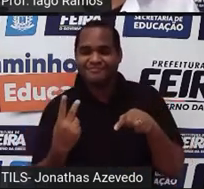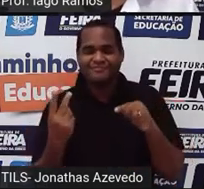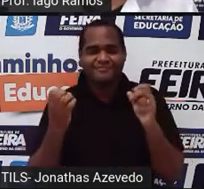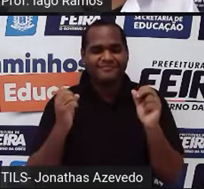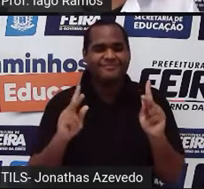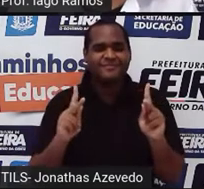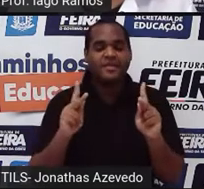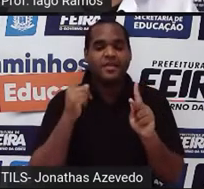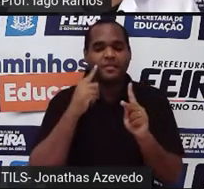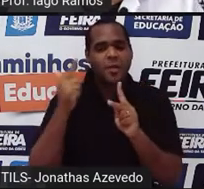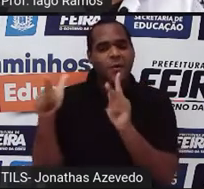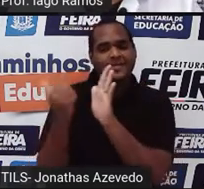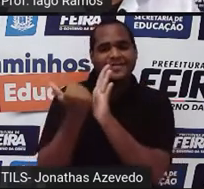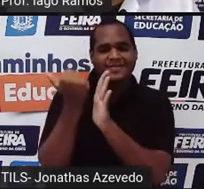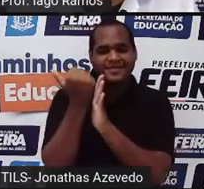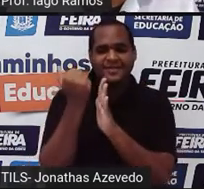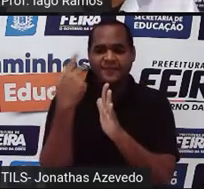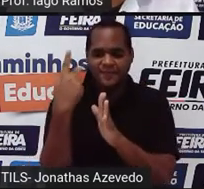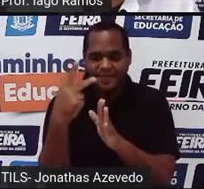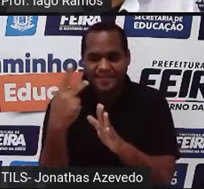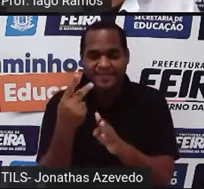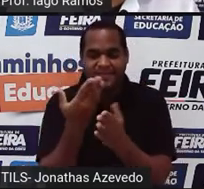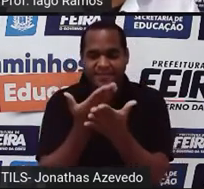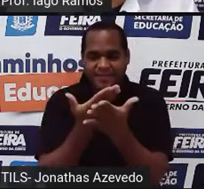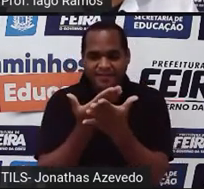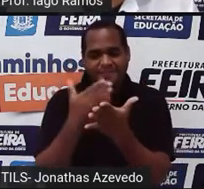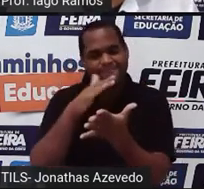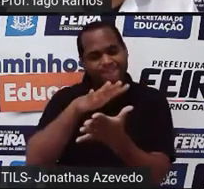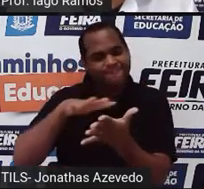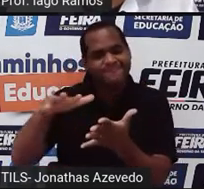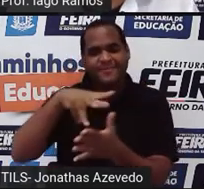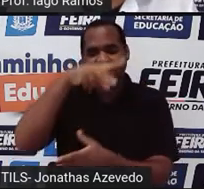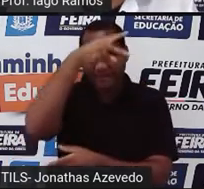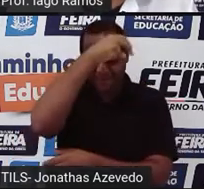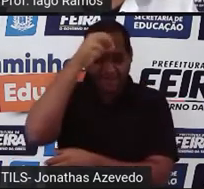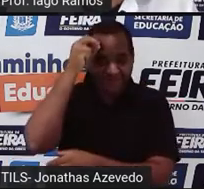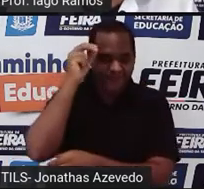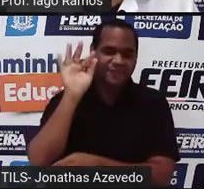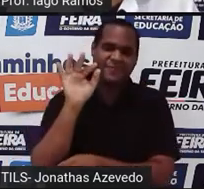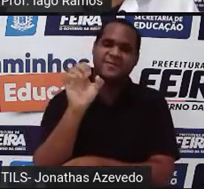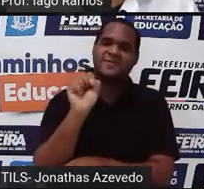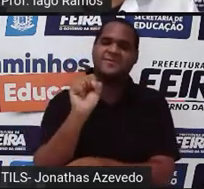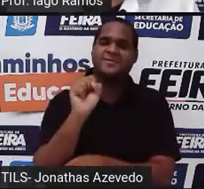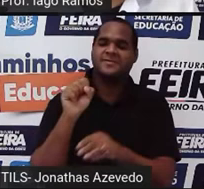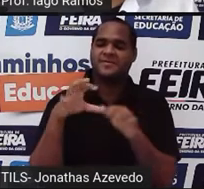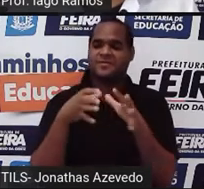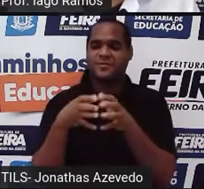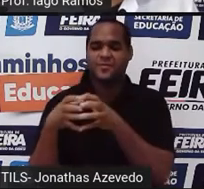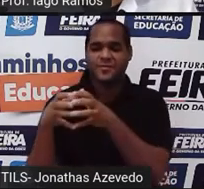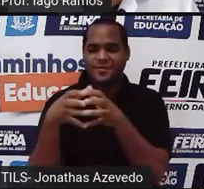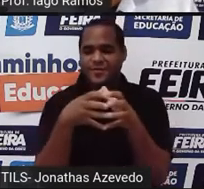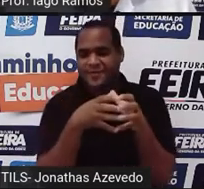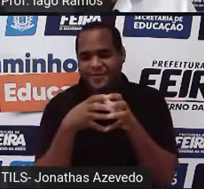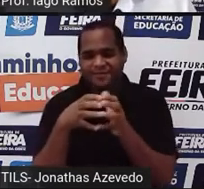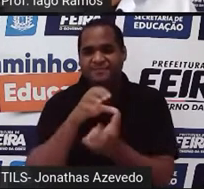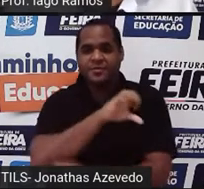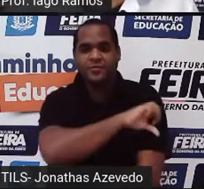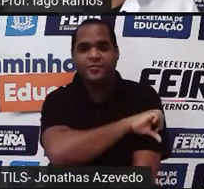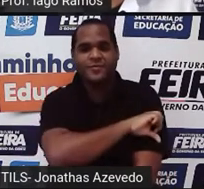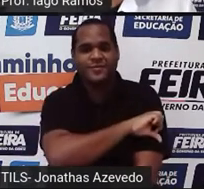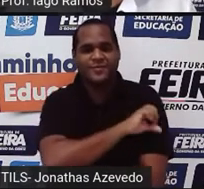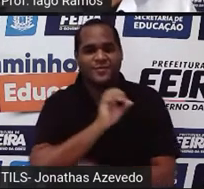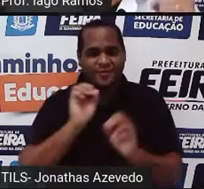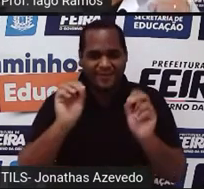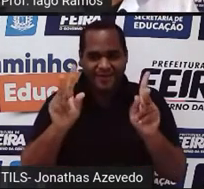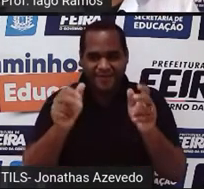Mais uma aula para você que é estudante da nossa rede municipal de ensino das turmas de nono ano, tá